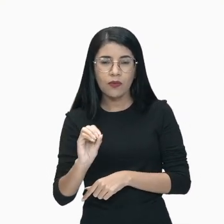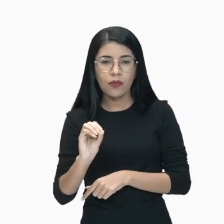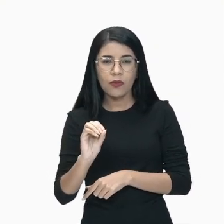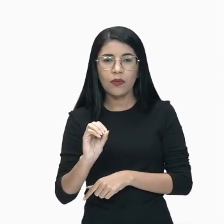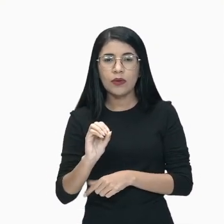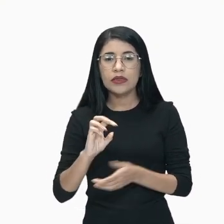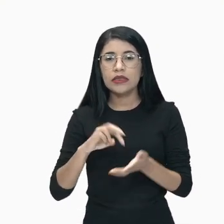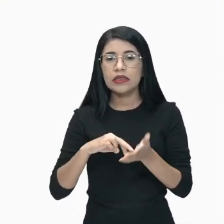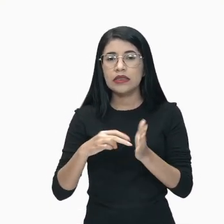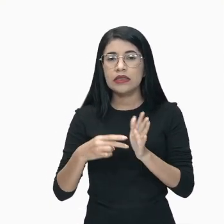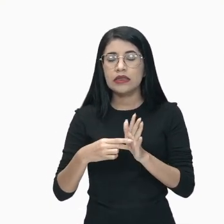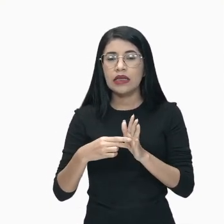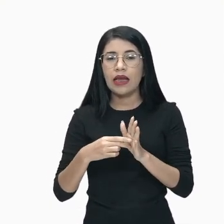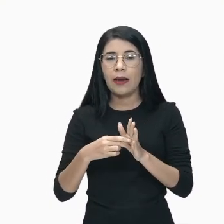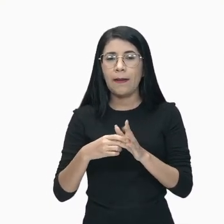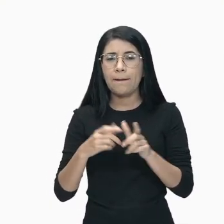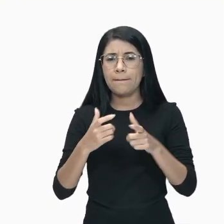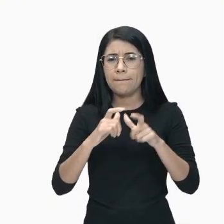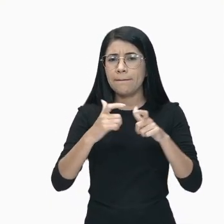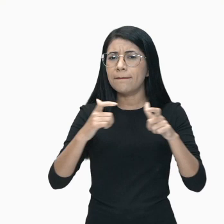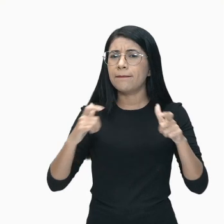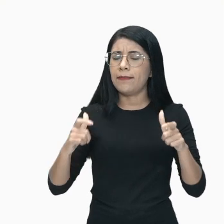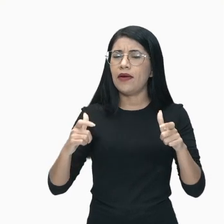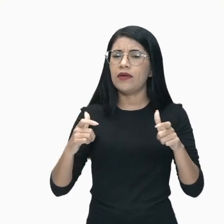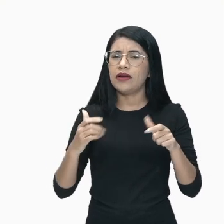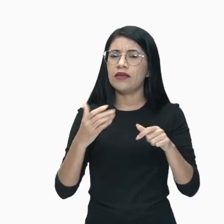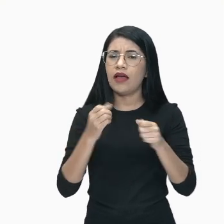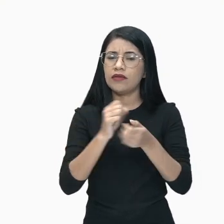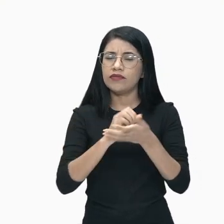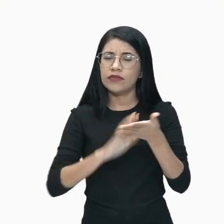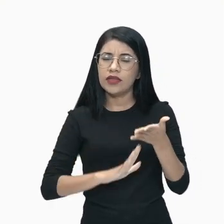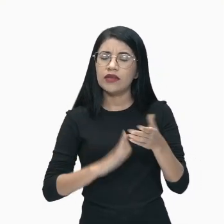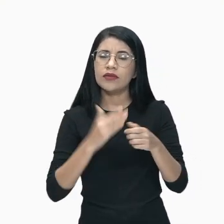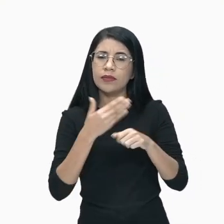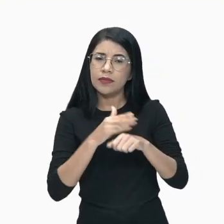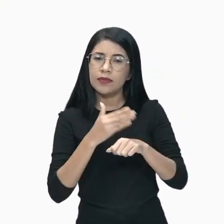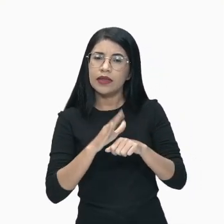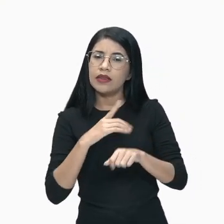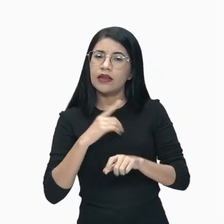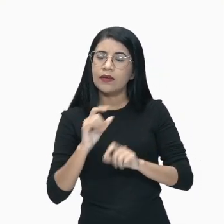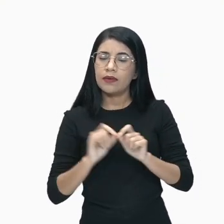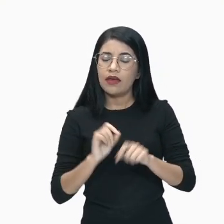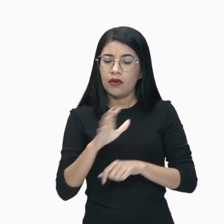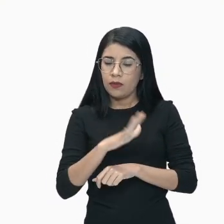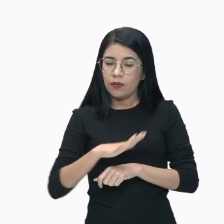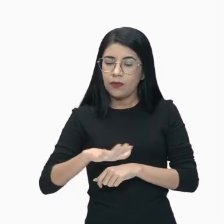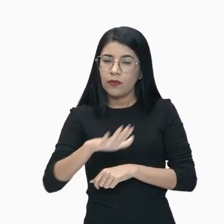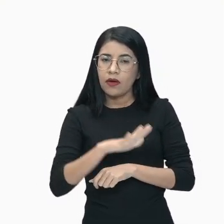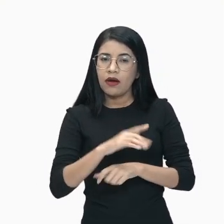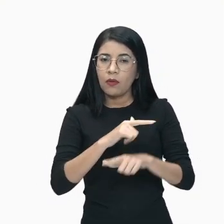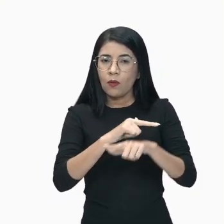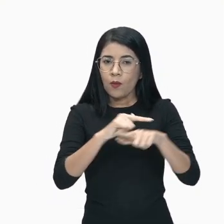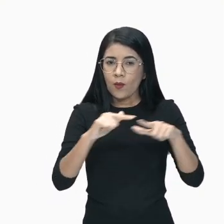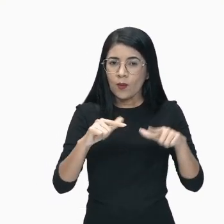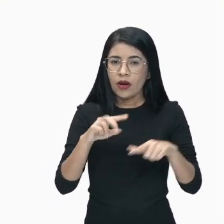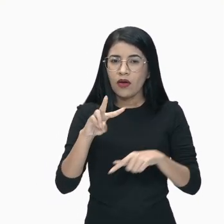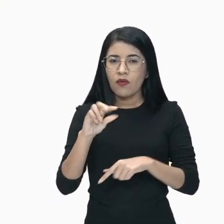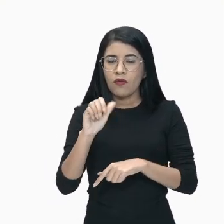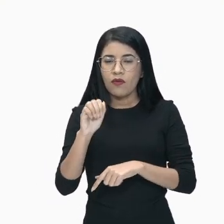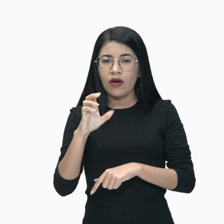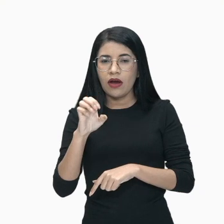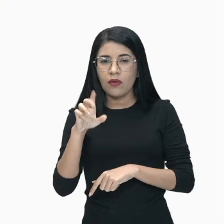a maior parte dos exercícios que a gente resolve de força elétrica, o meio onde as cargas estão inseridas é o